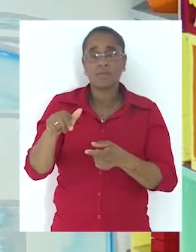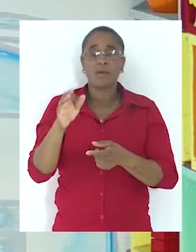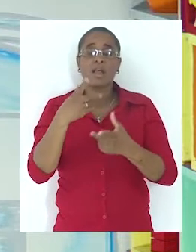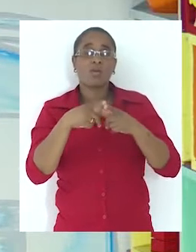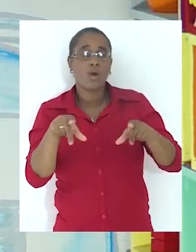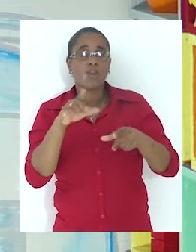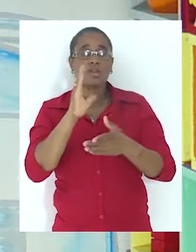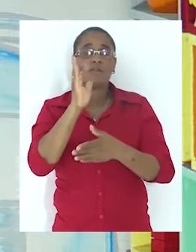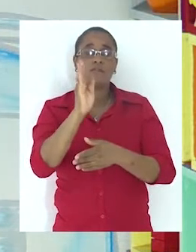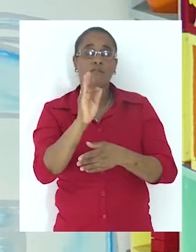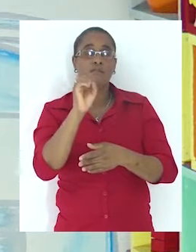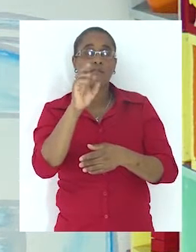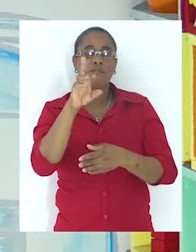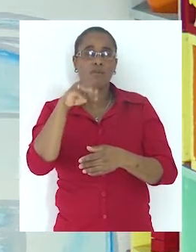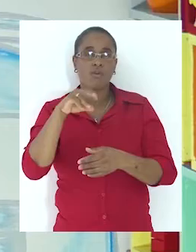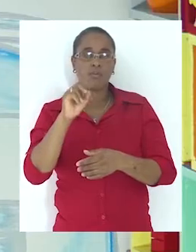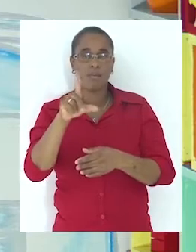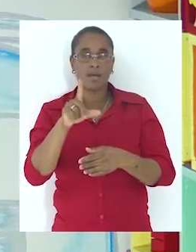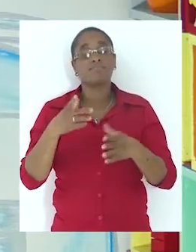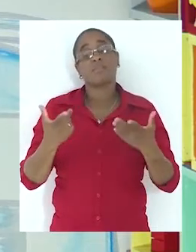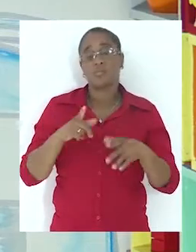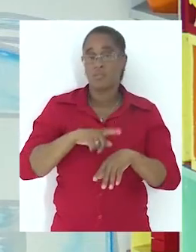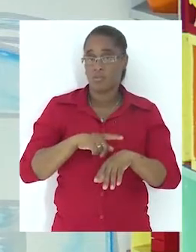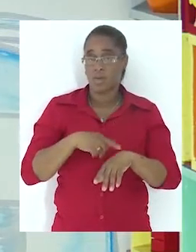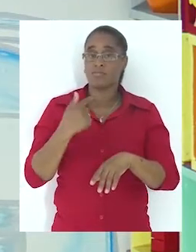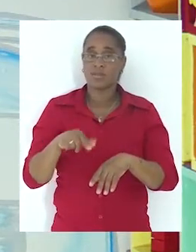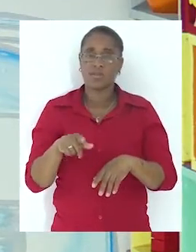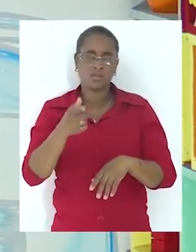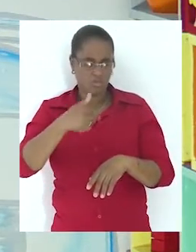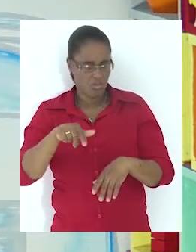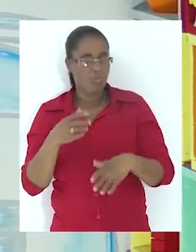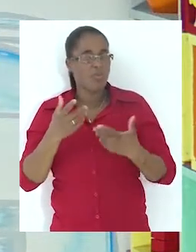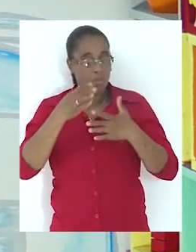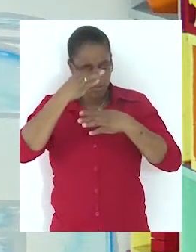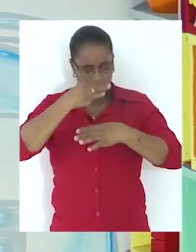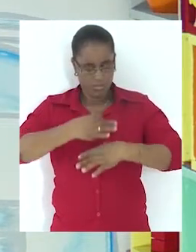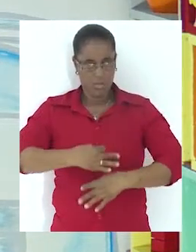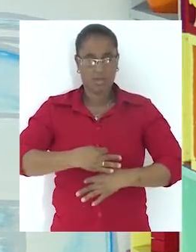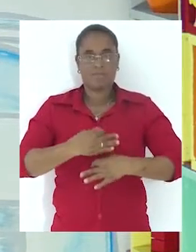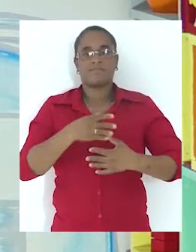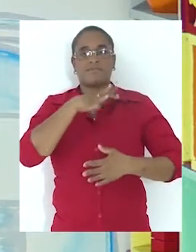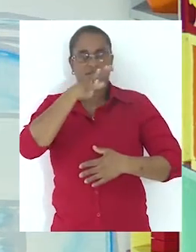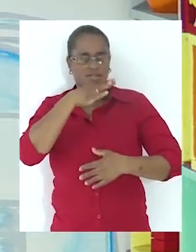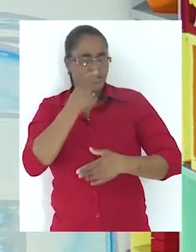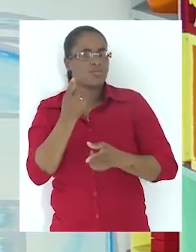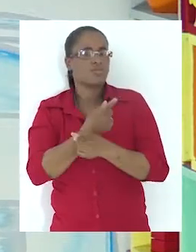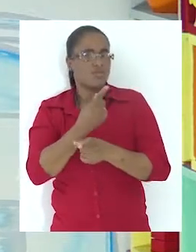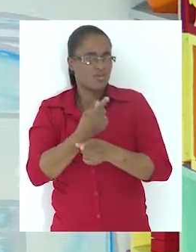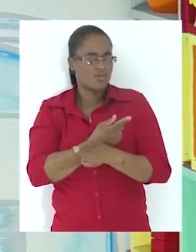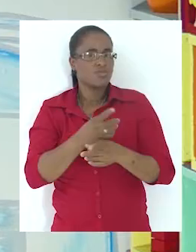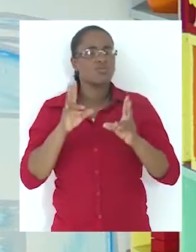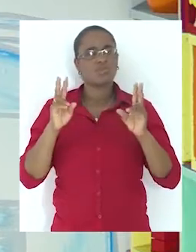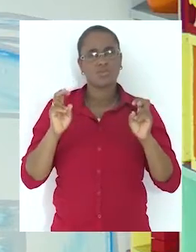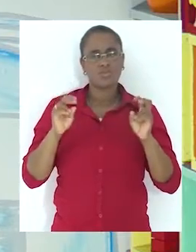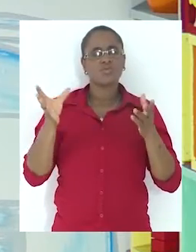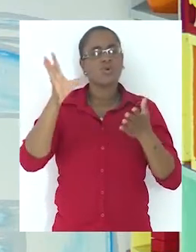informal e há momentos que somos um pouco mais sérios, né? Dizemos coisas com assuntos